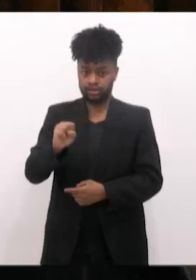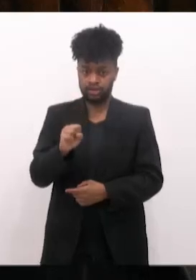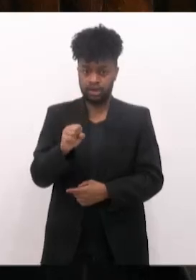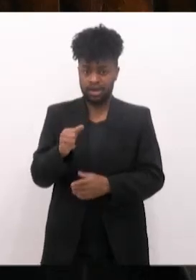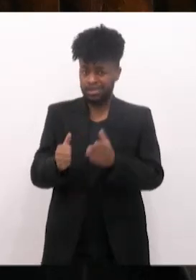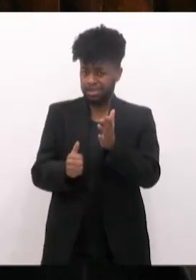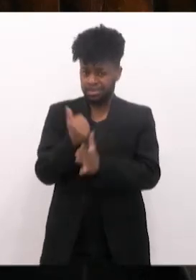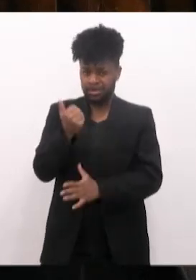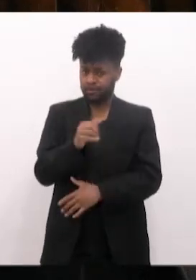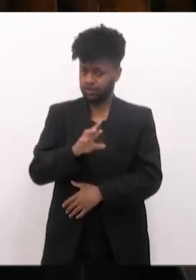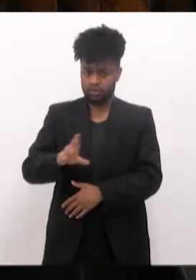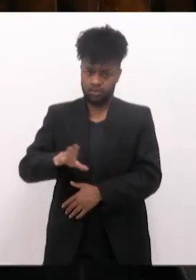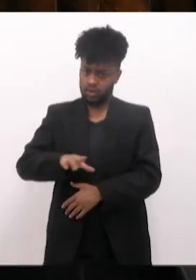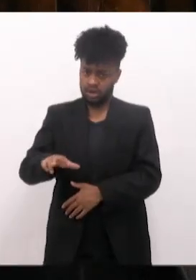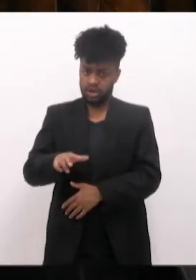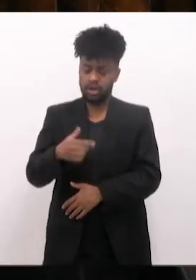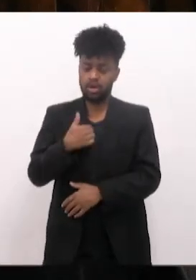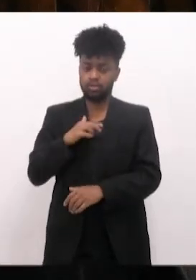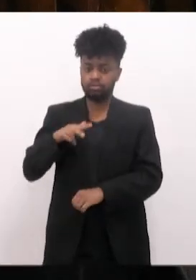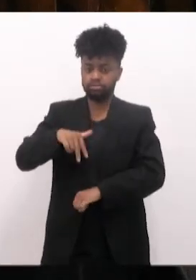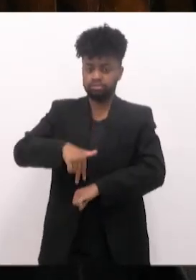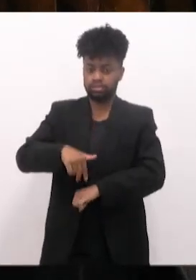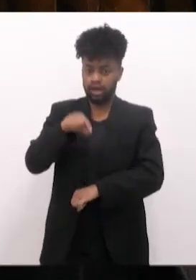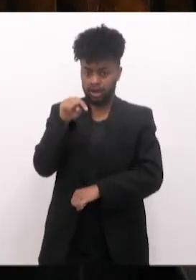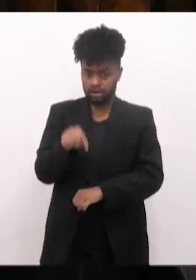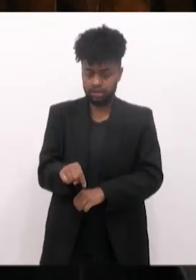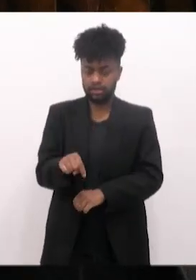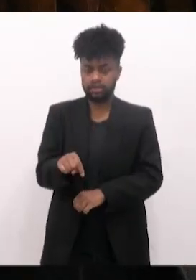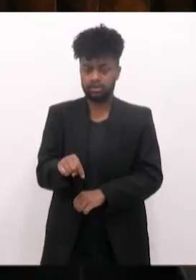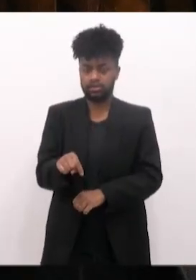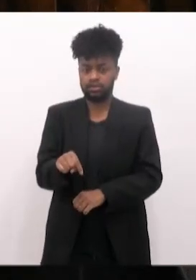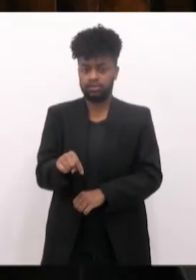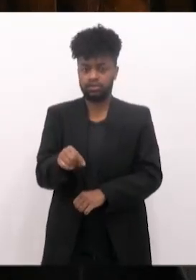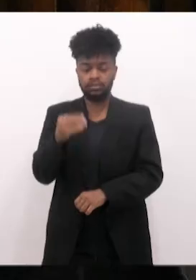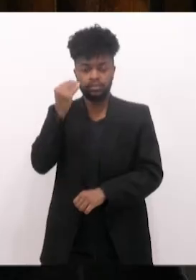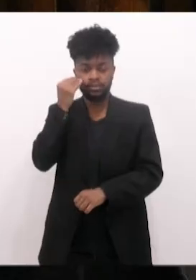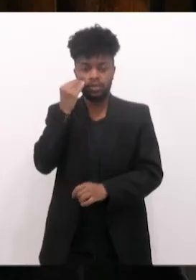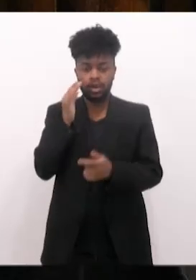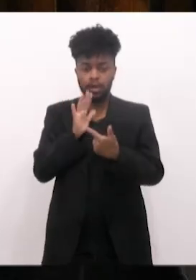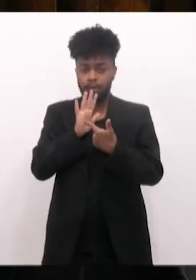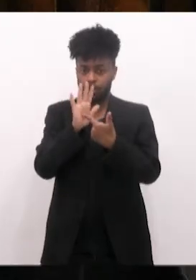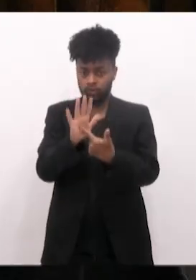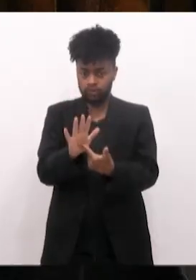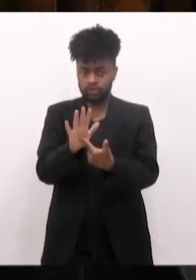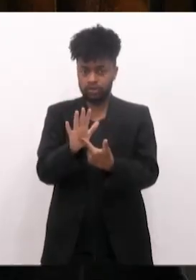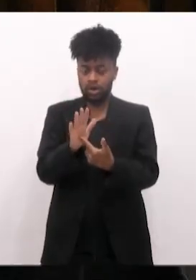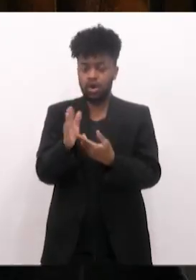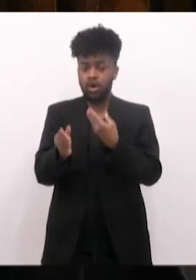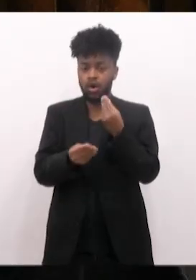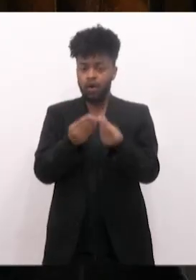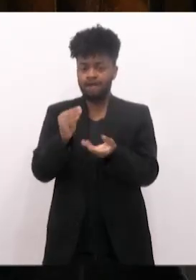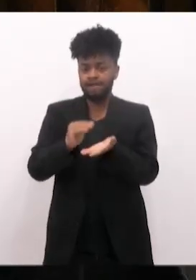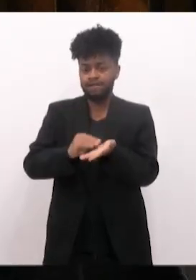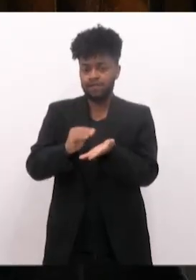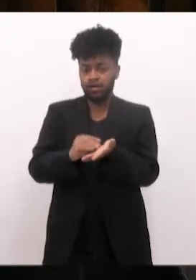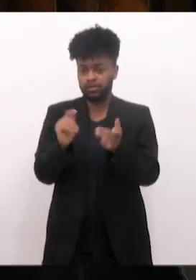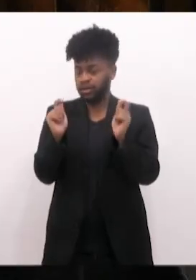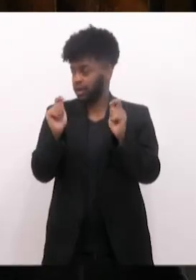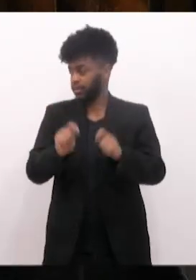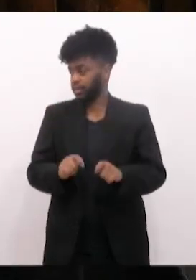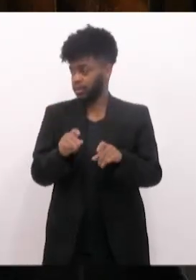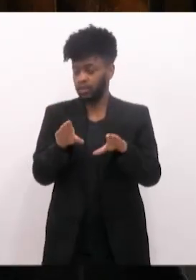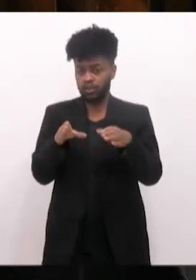vez que eu subo a essa tribuna para mostrar a falta de capacidade